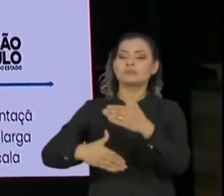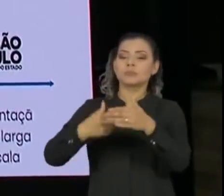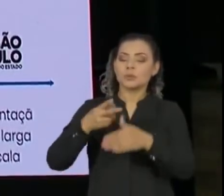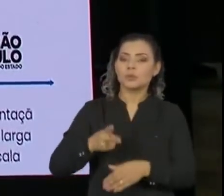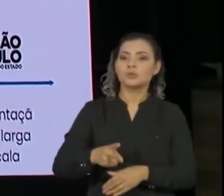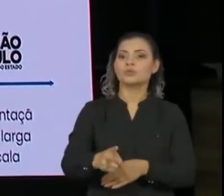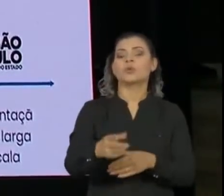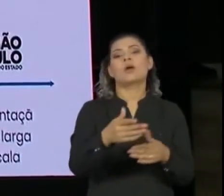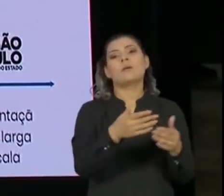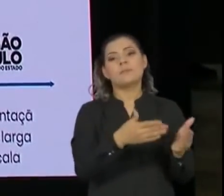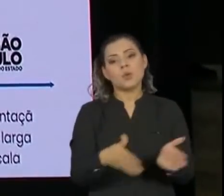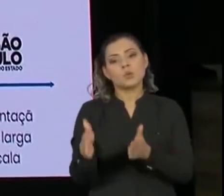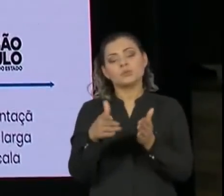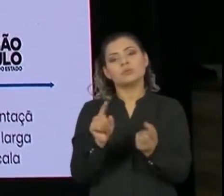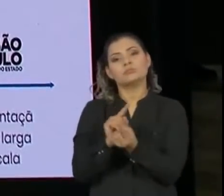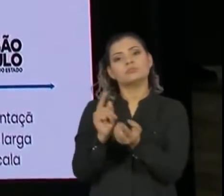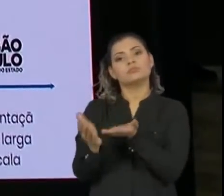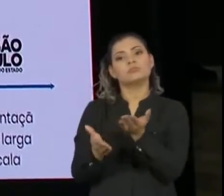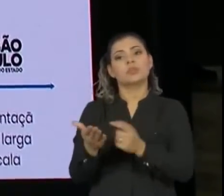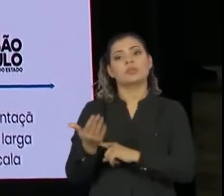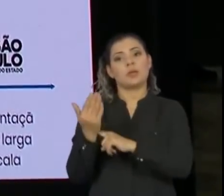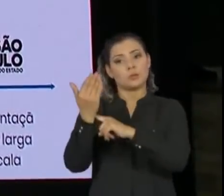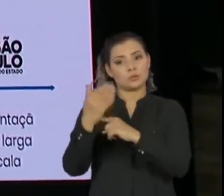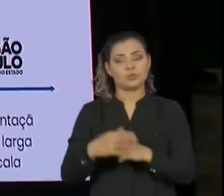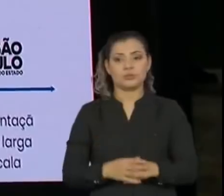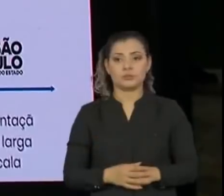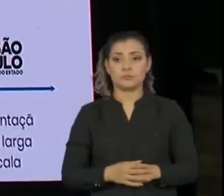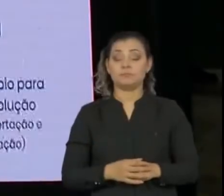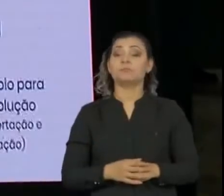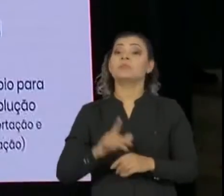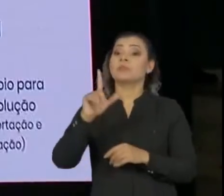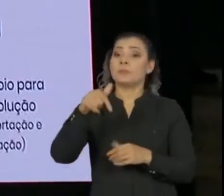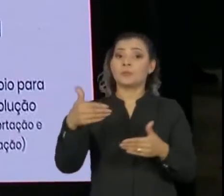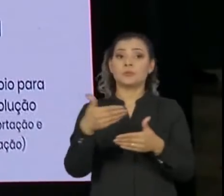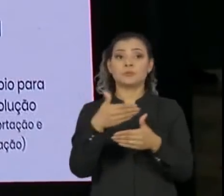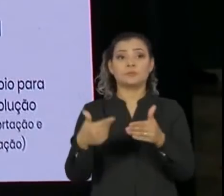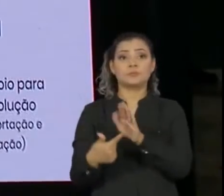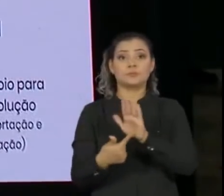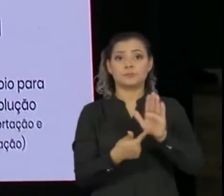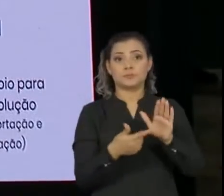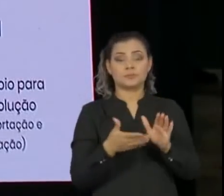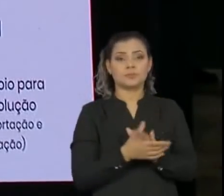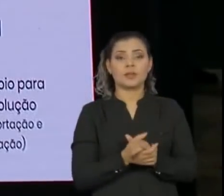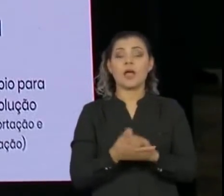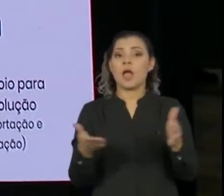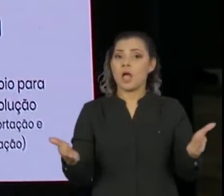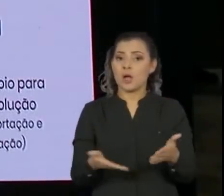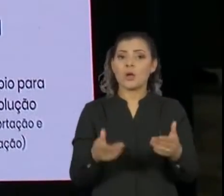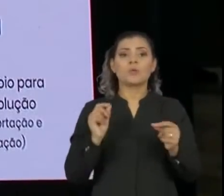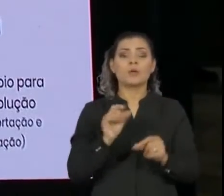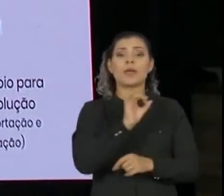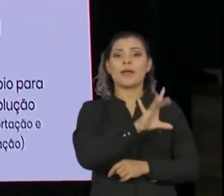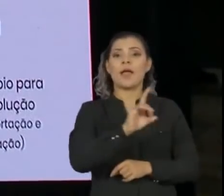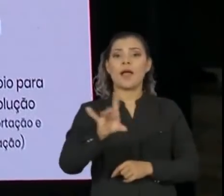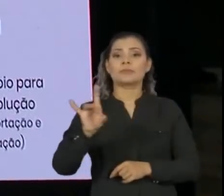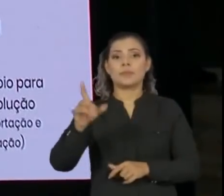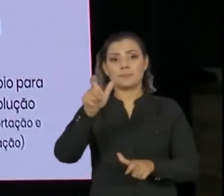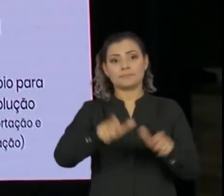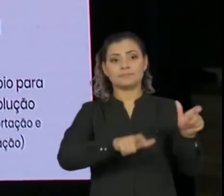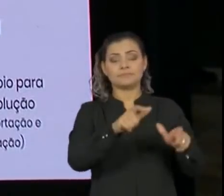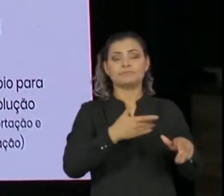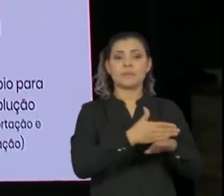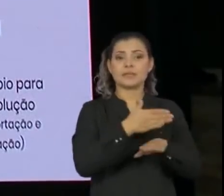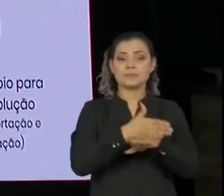em larga escala das tecnologias. Na próxima página, a gente traz o que cada participante